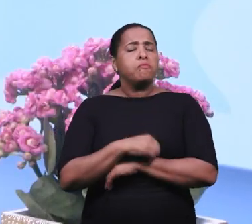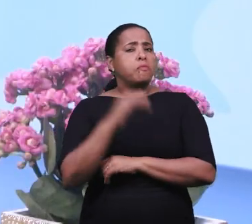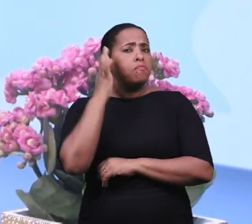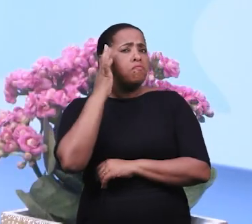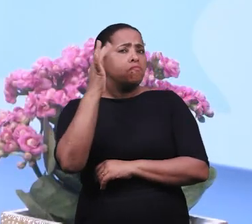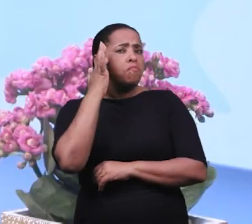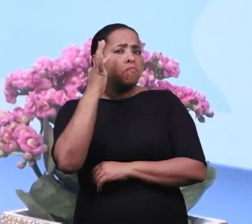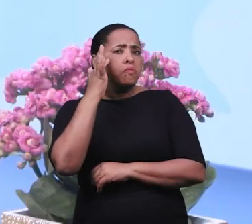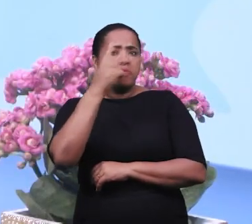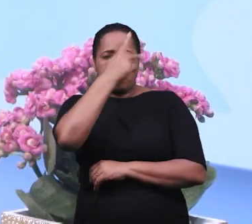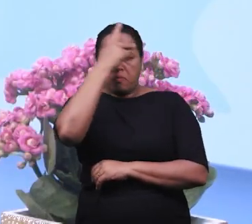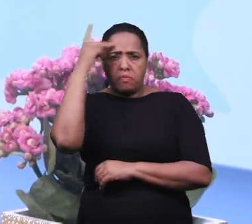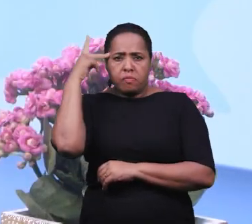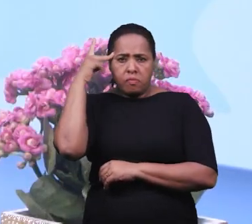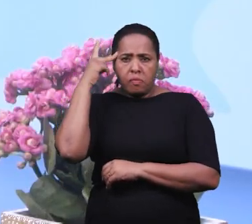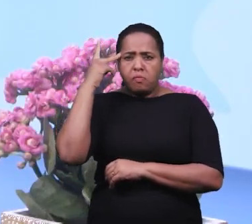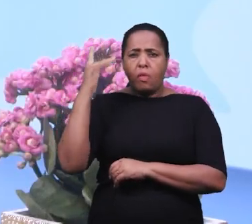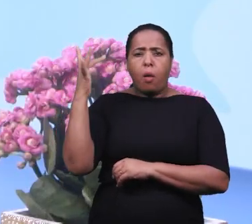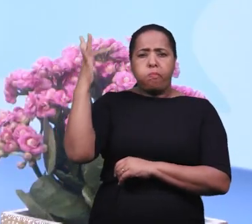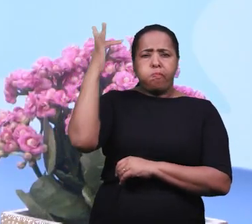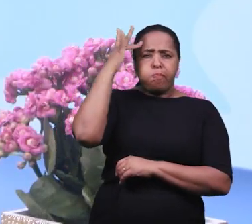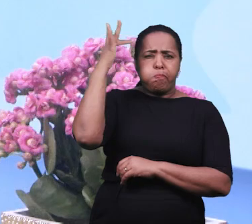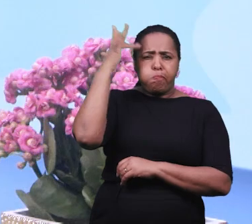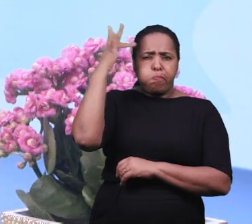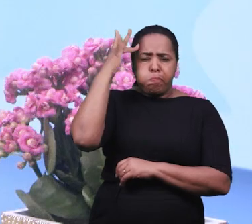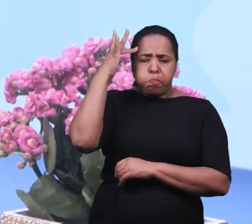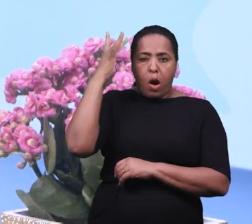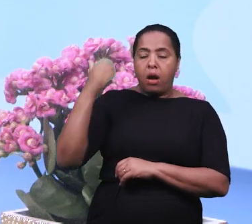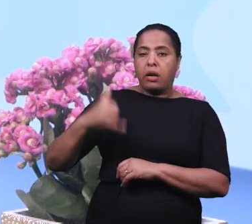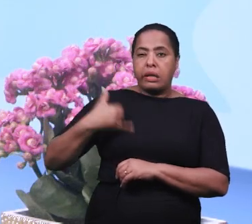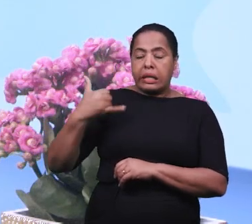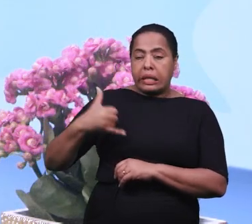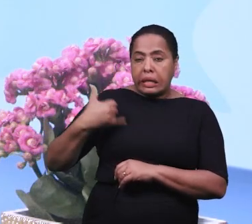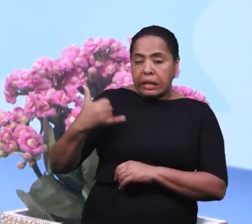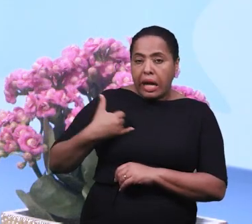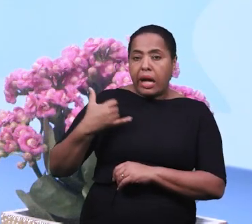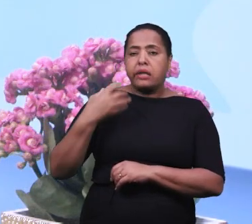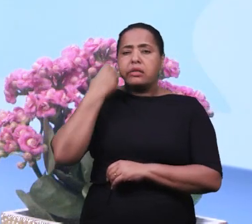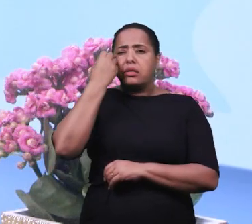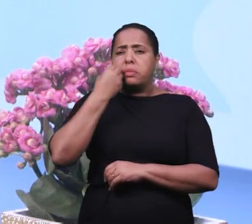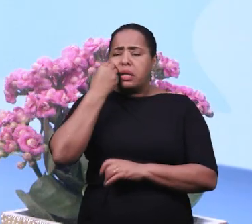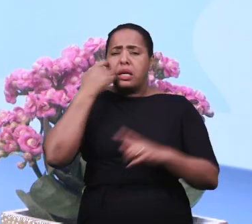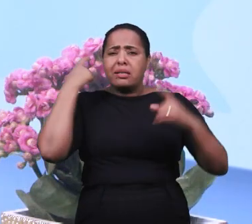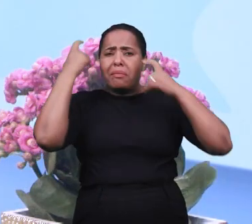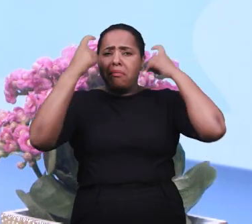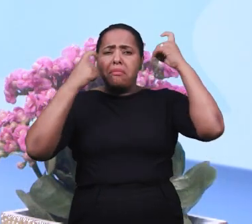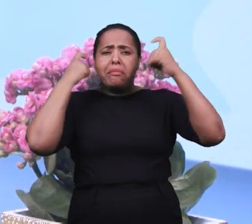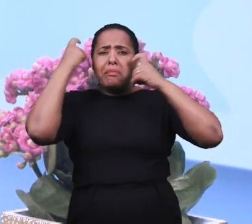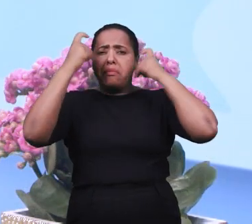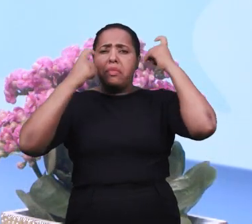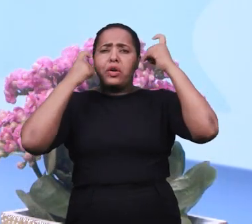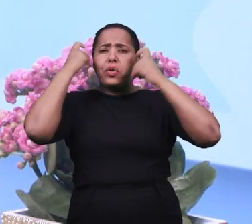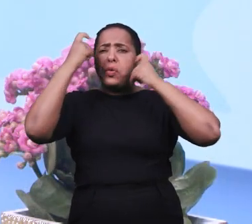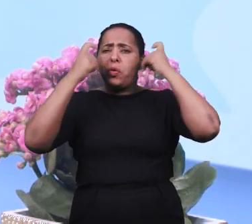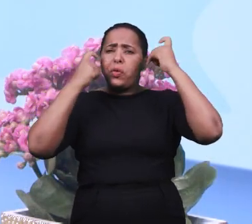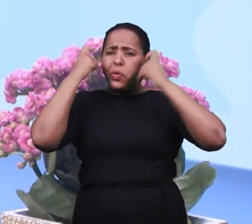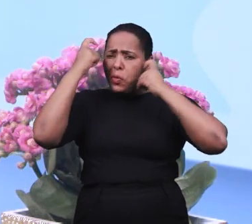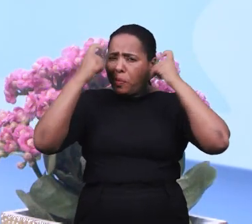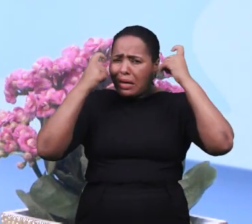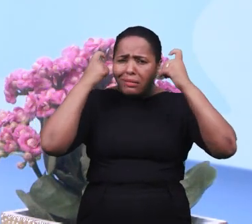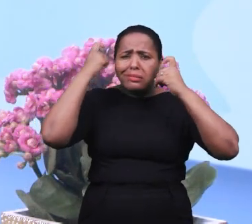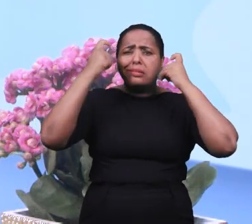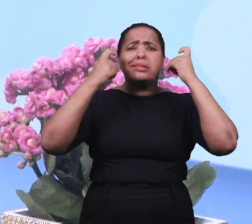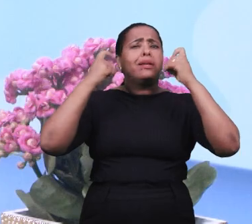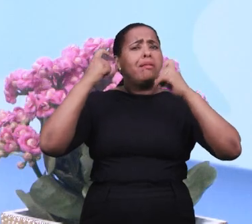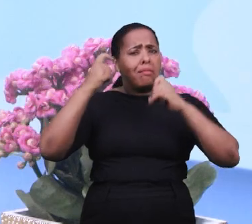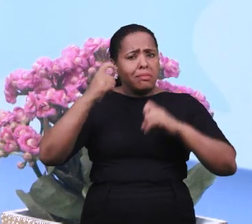pessoas vão tendo mais maturidade, mais idade, mais experiências, elas acabam se preocupando, e é uma preocupação assim, muito